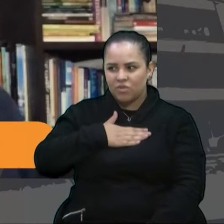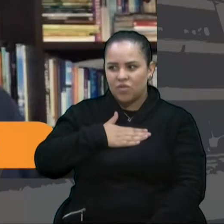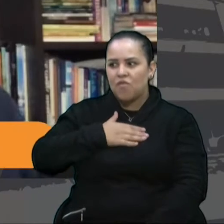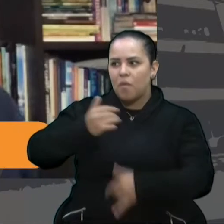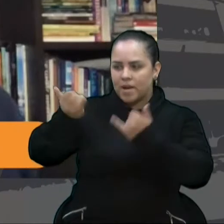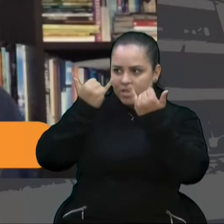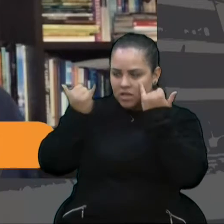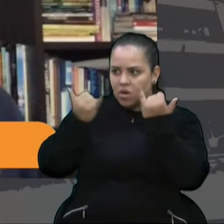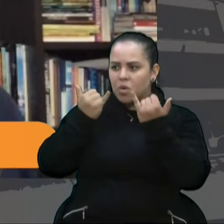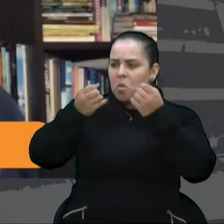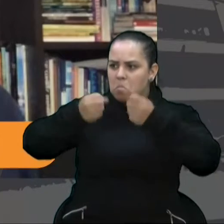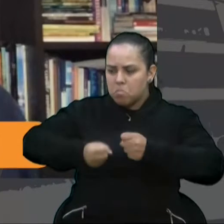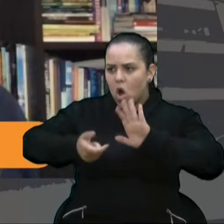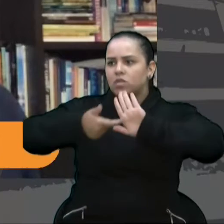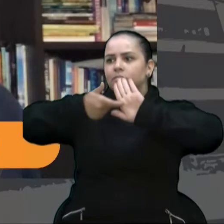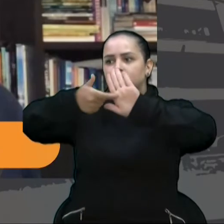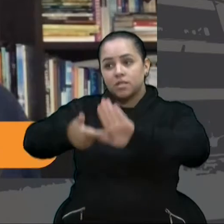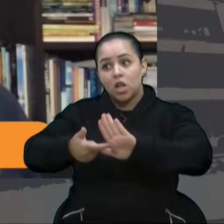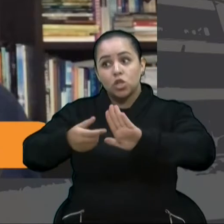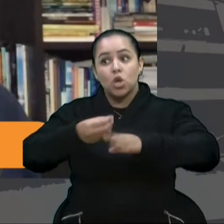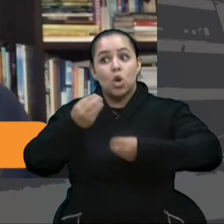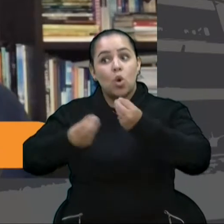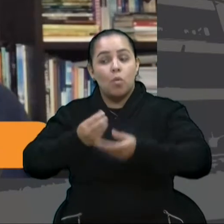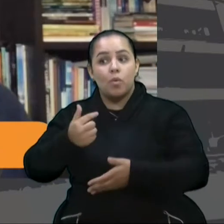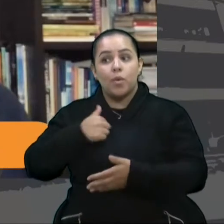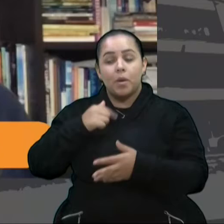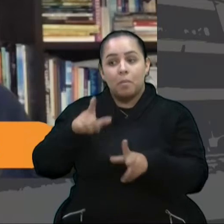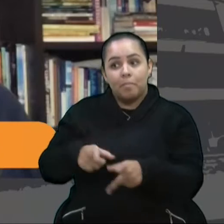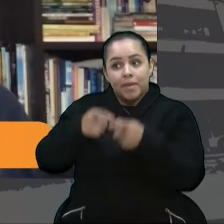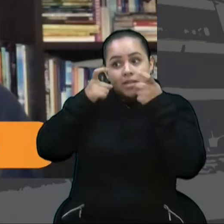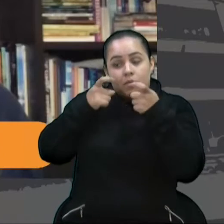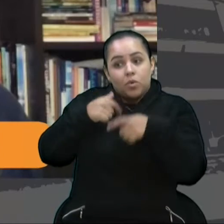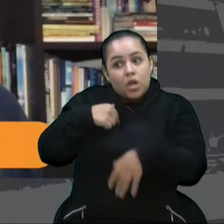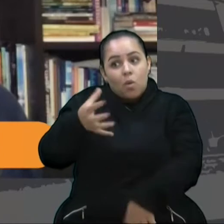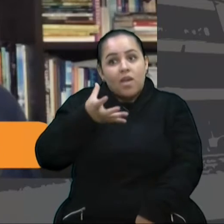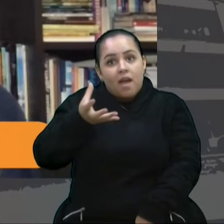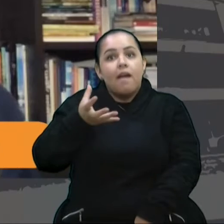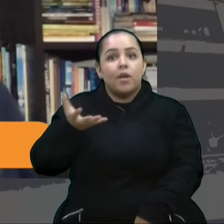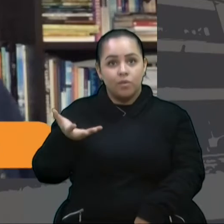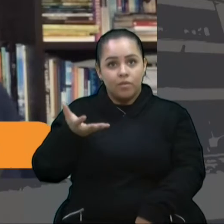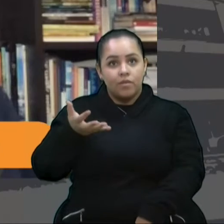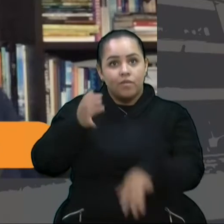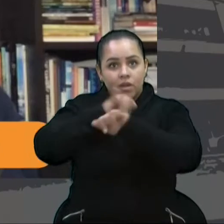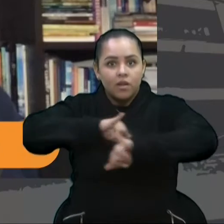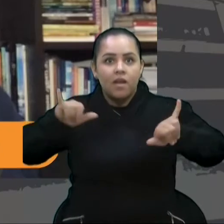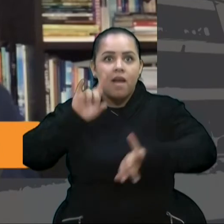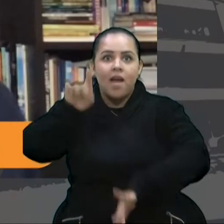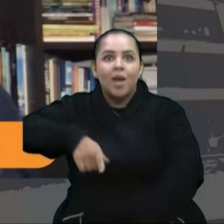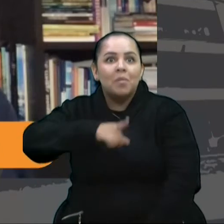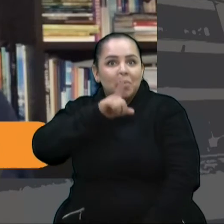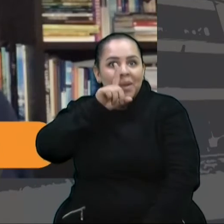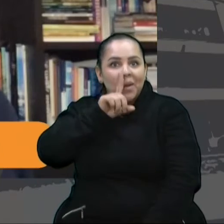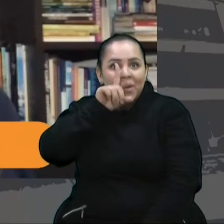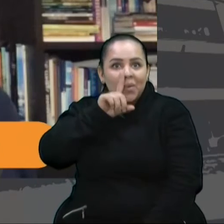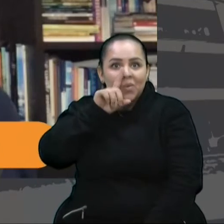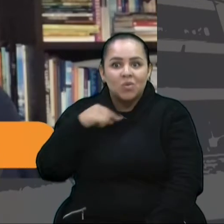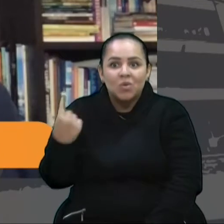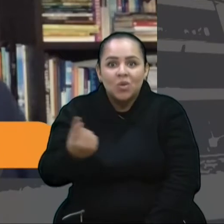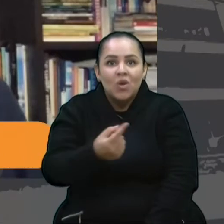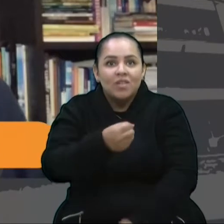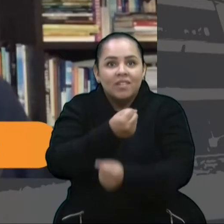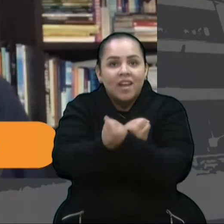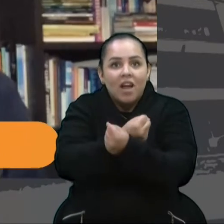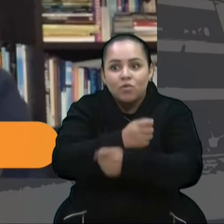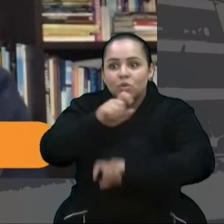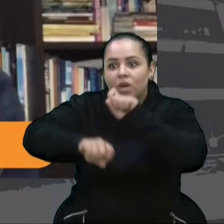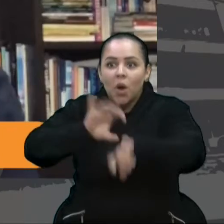posso apresentar o fato do modo como eu o vejo, ou eu quero que seja. Né? Então, esse é um perigo. A gente tem que ser escravo dos fatos. Lá na